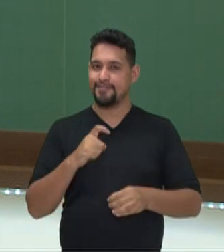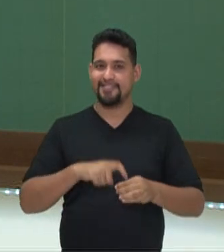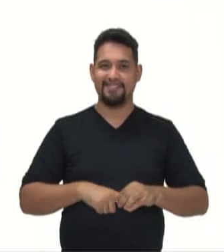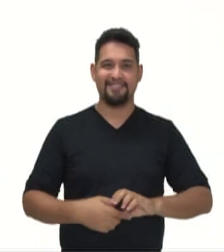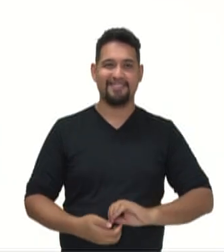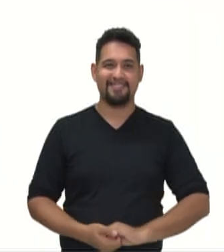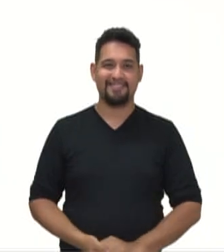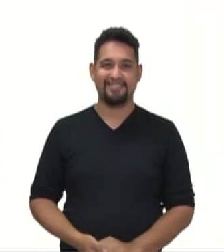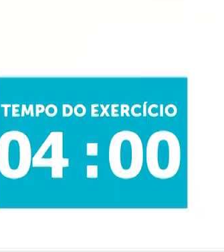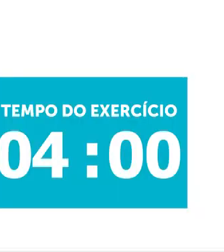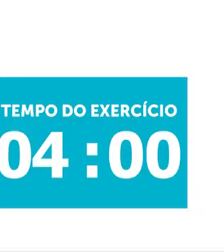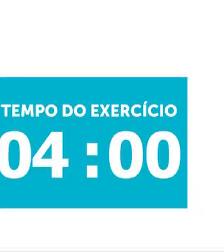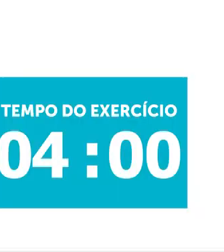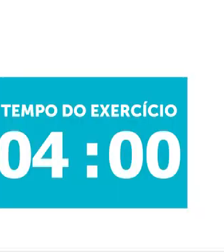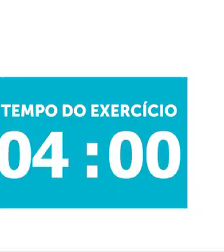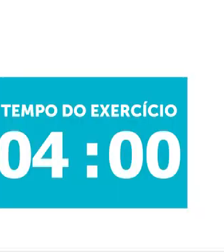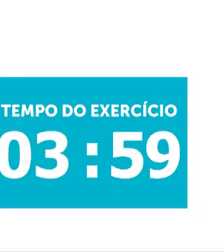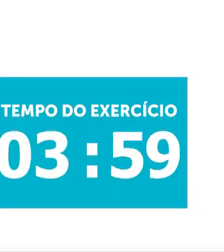voltamos.